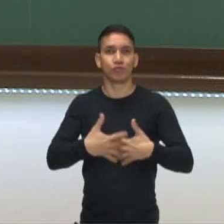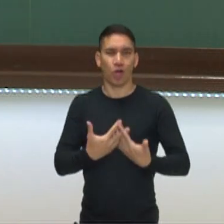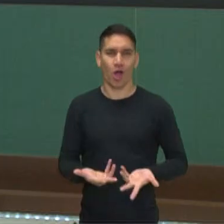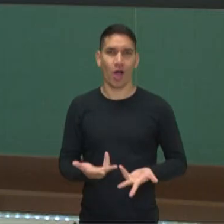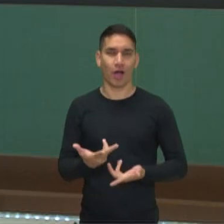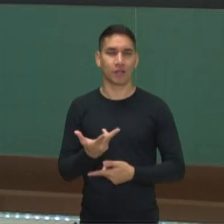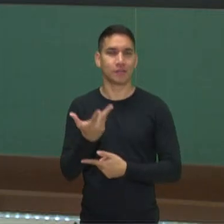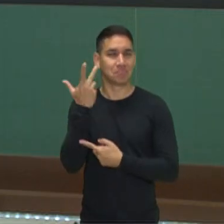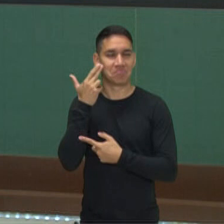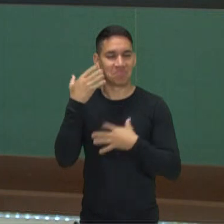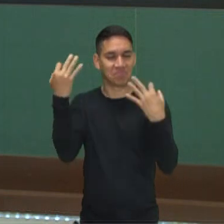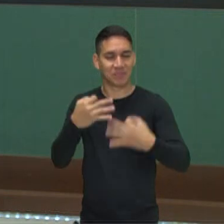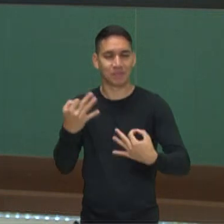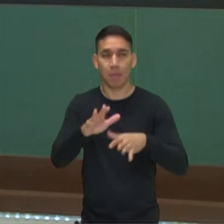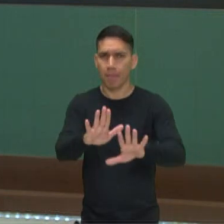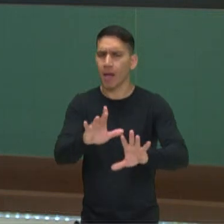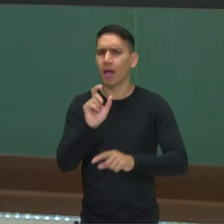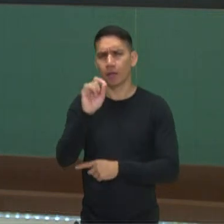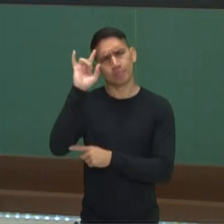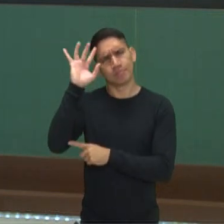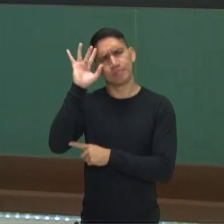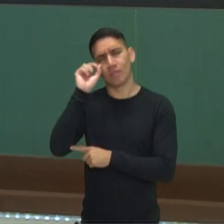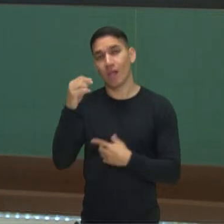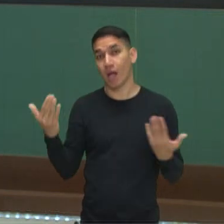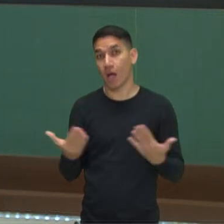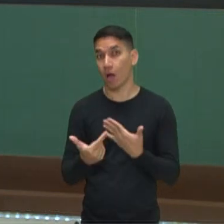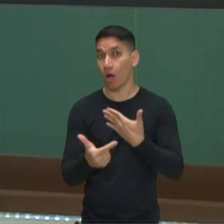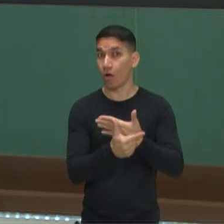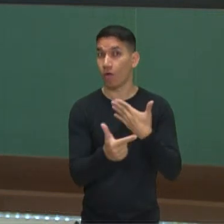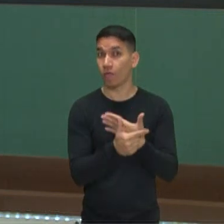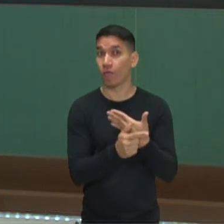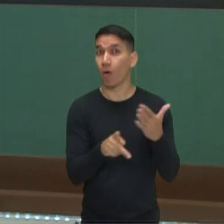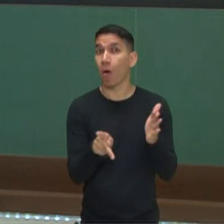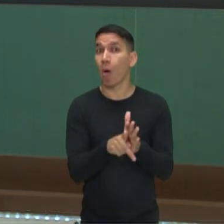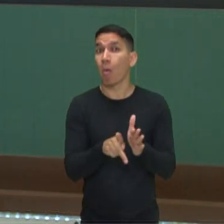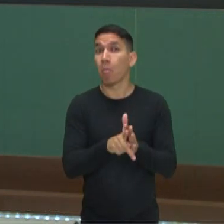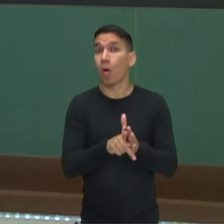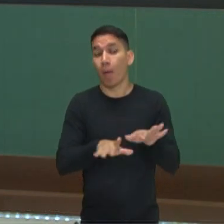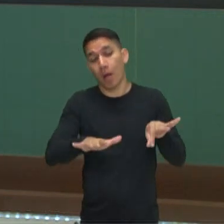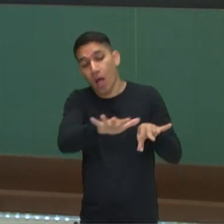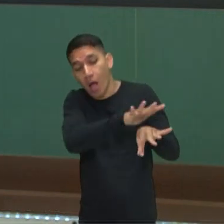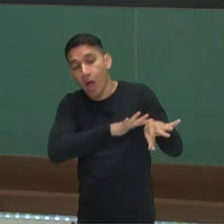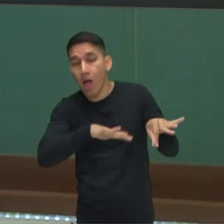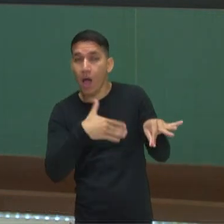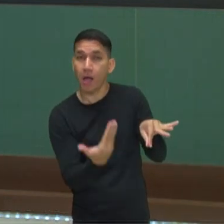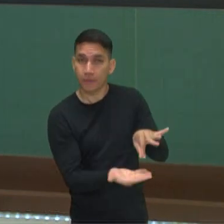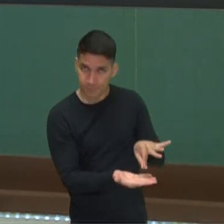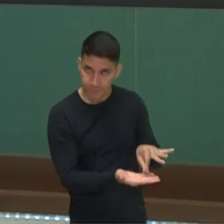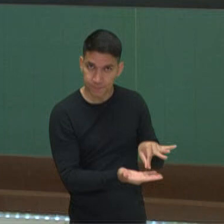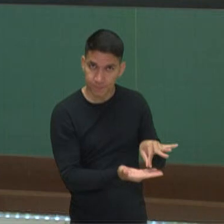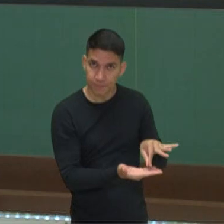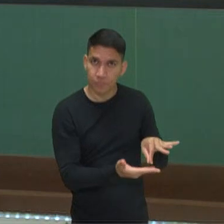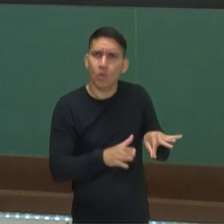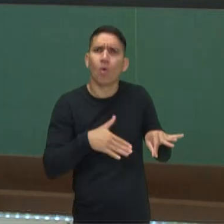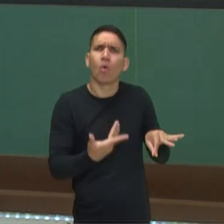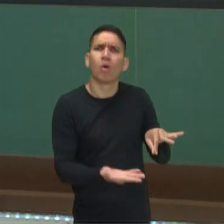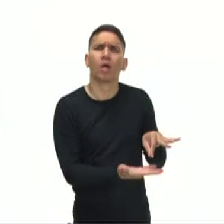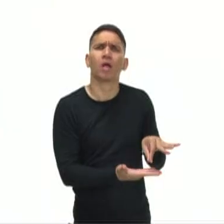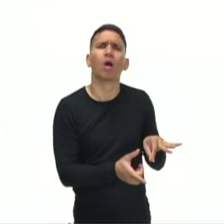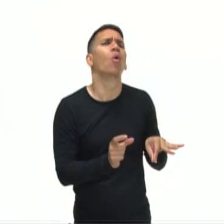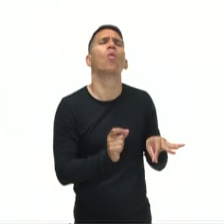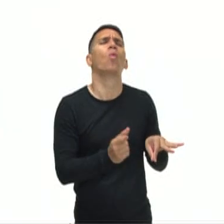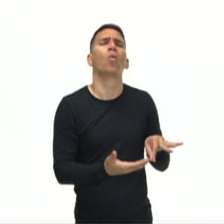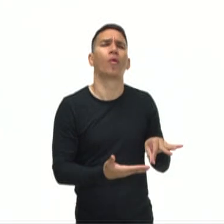Mas afinal, pensando agora, né, na função do sistema genital feminino, tá? Qual é a função?